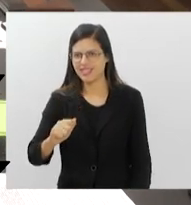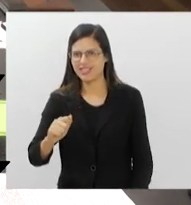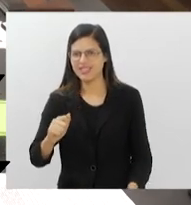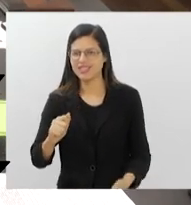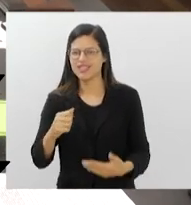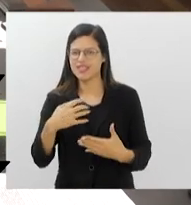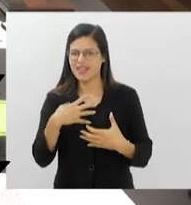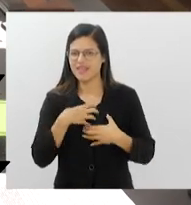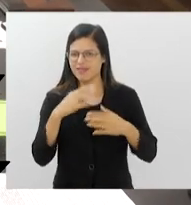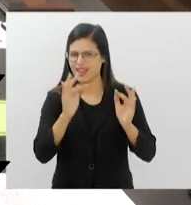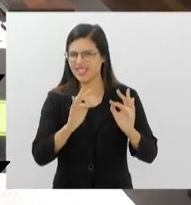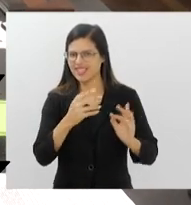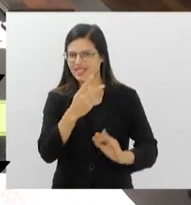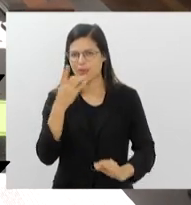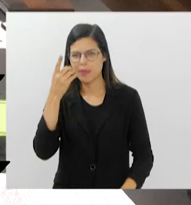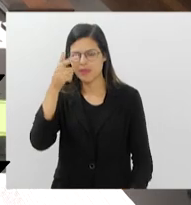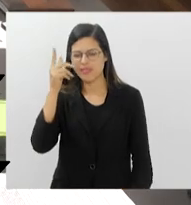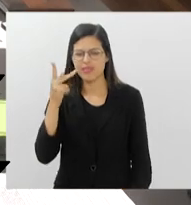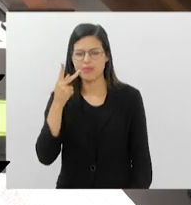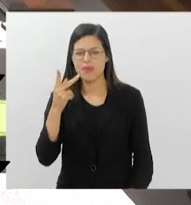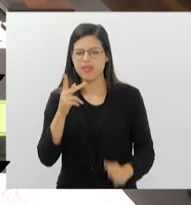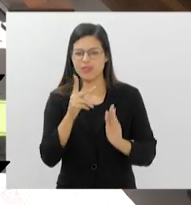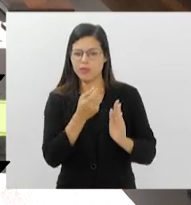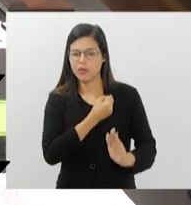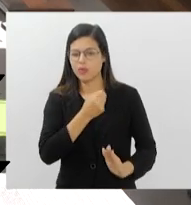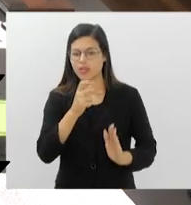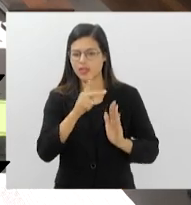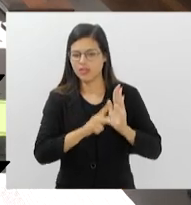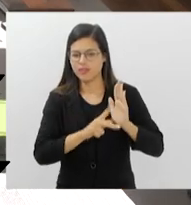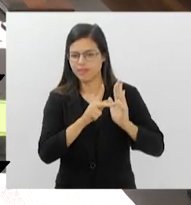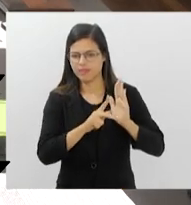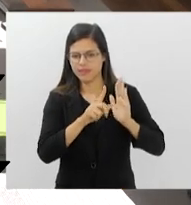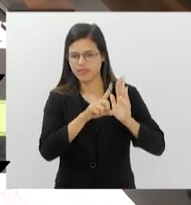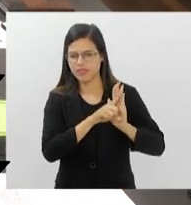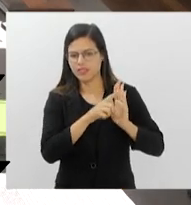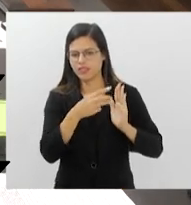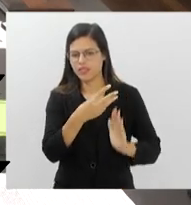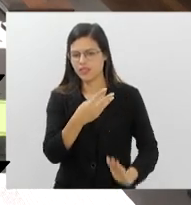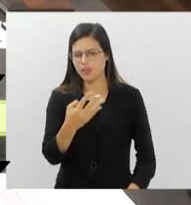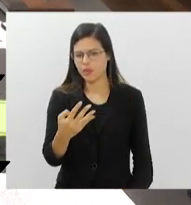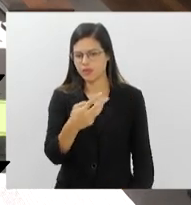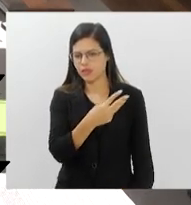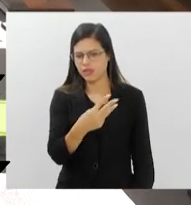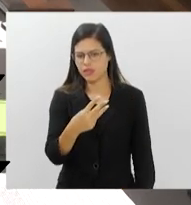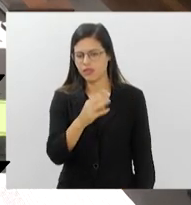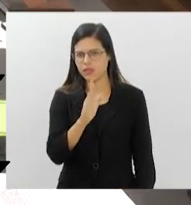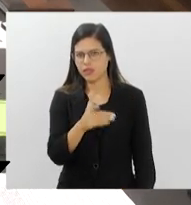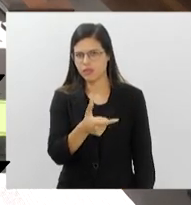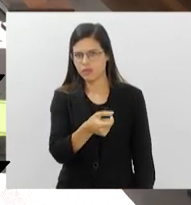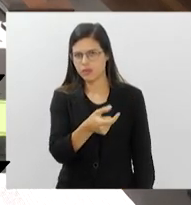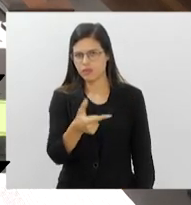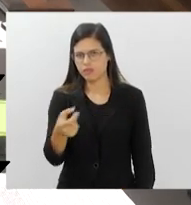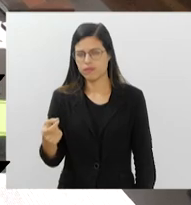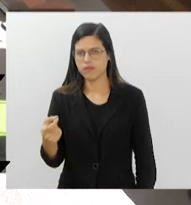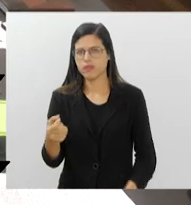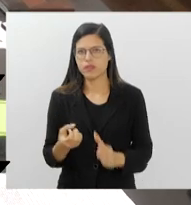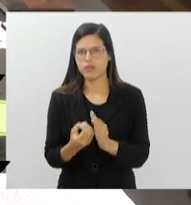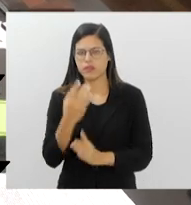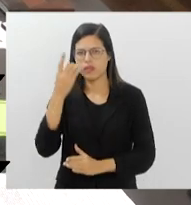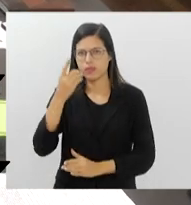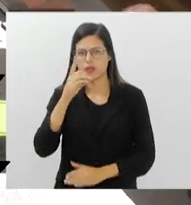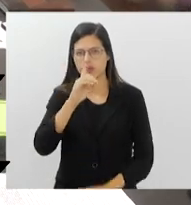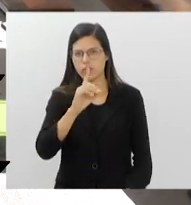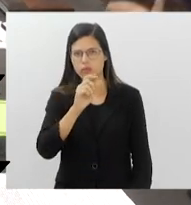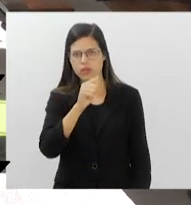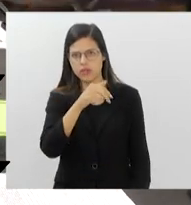Paulo item TR da pauta emendas ao plenário aou projeto de lei 3433 de2020 de autoria do deputado Daniel